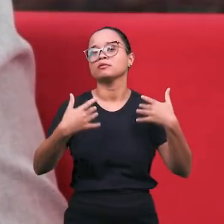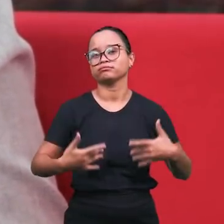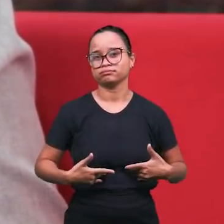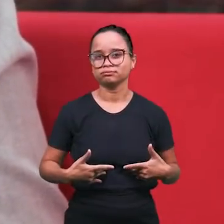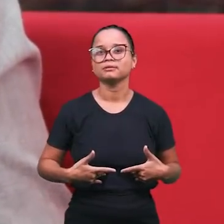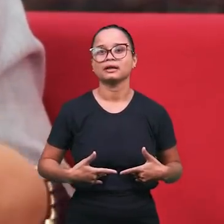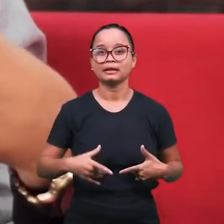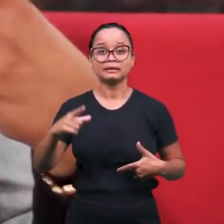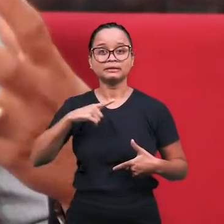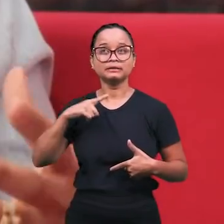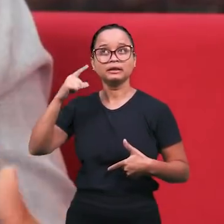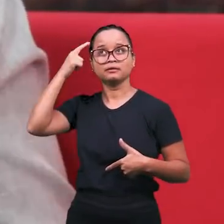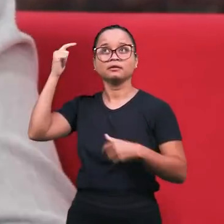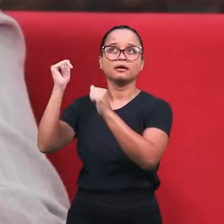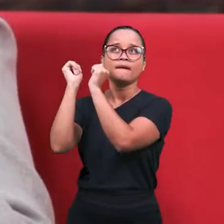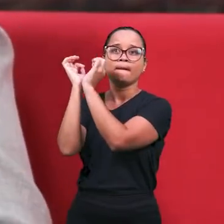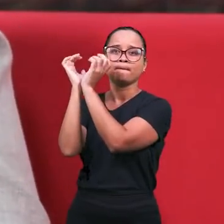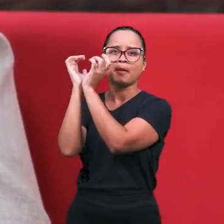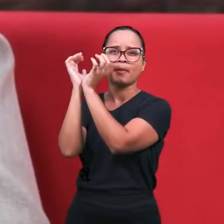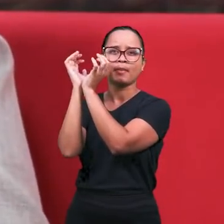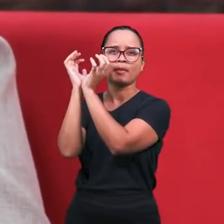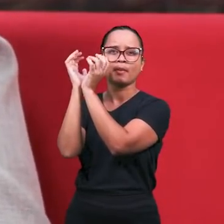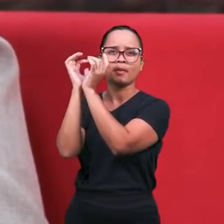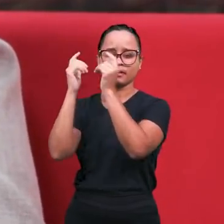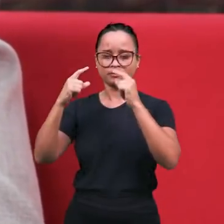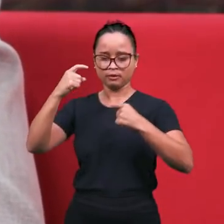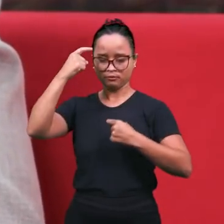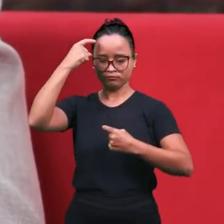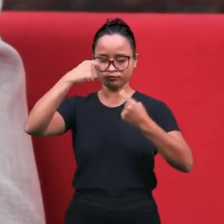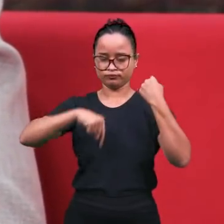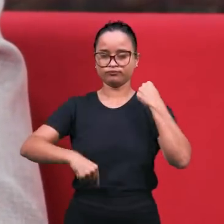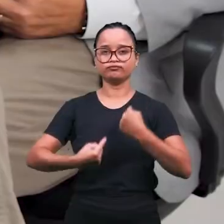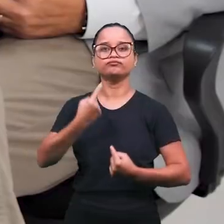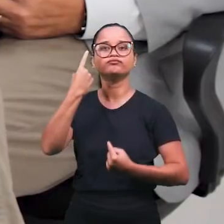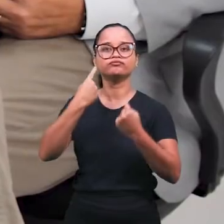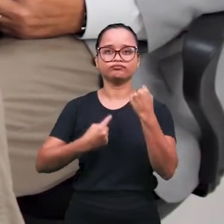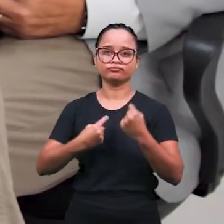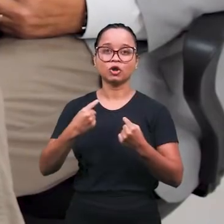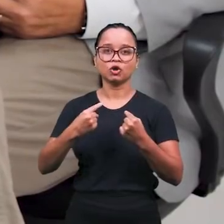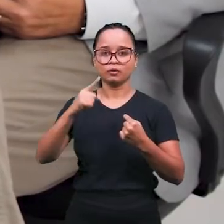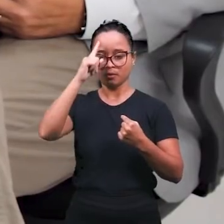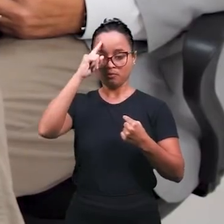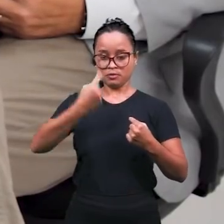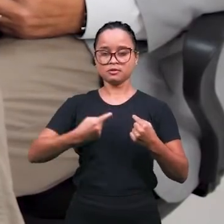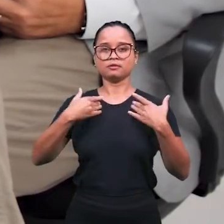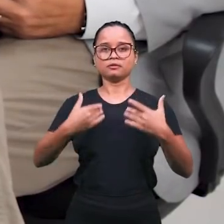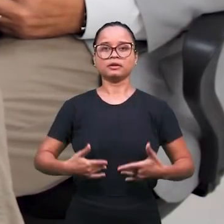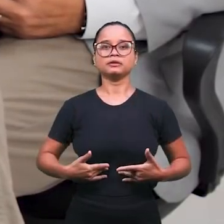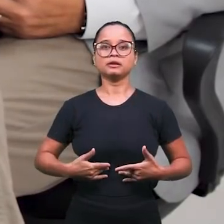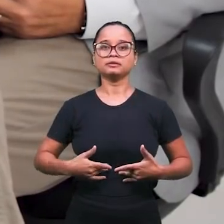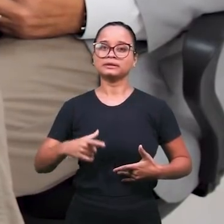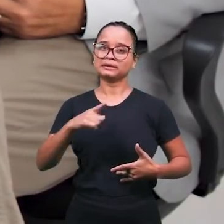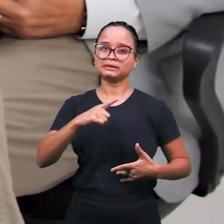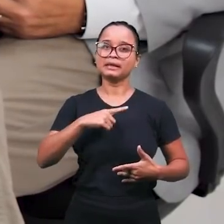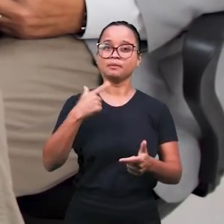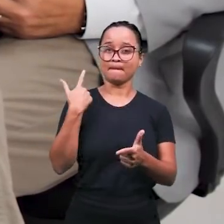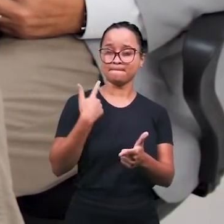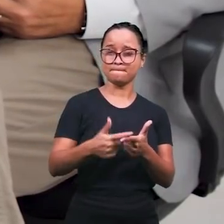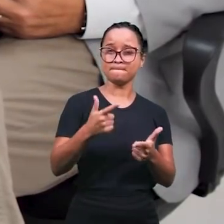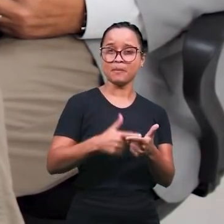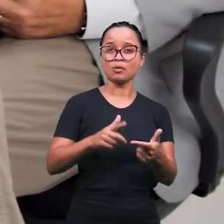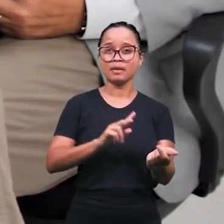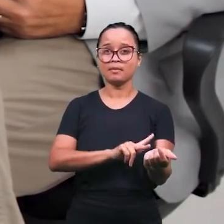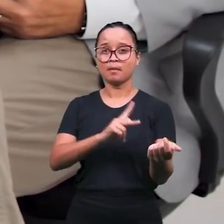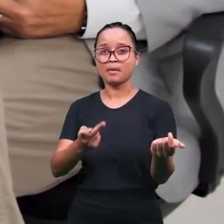biológica. Você tem neurotransmissores que vão dar impulsos para o resto do corpo. Se há um desequilíbrio hormonal, seu